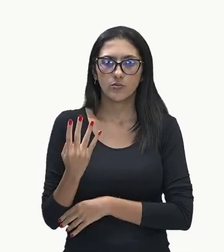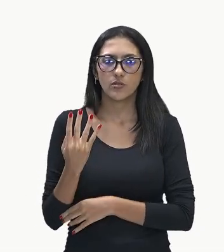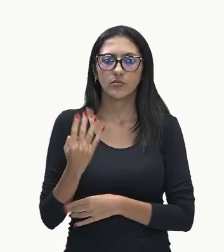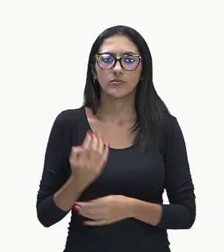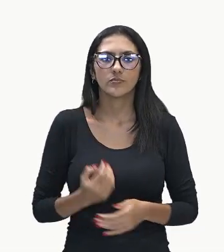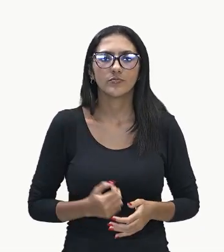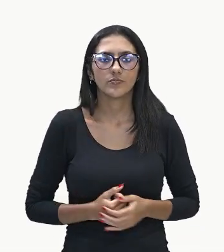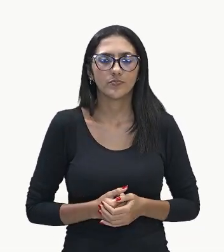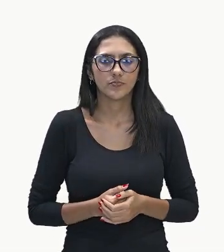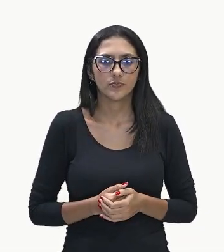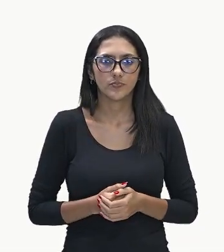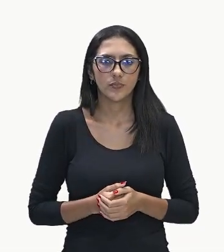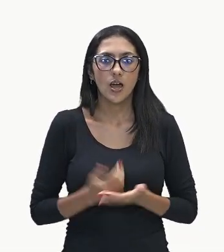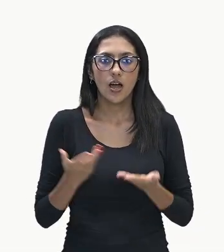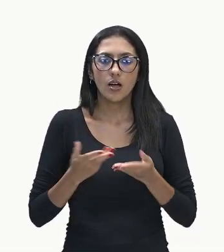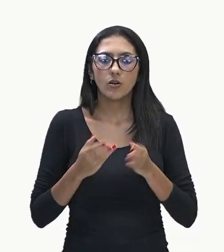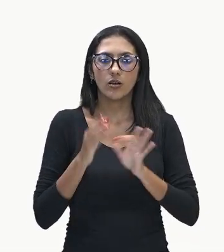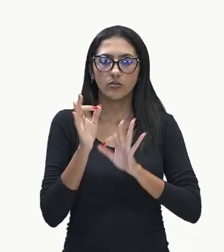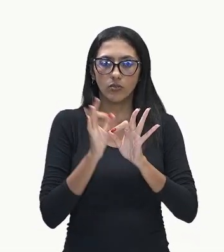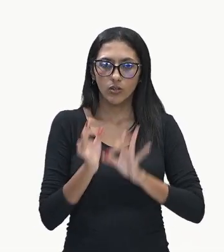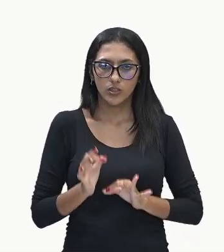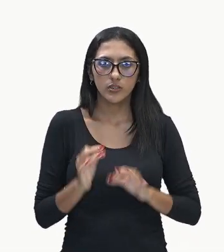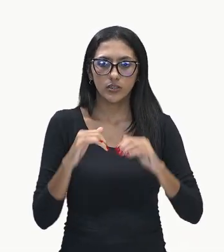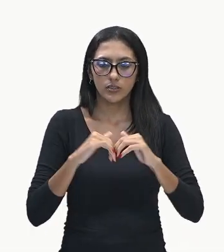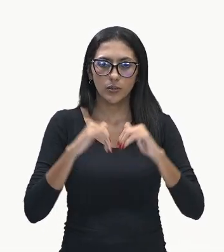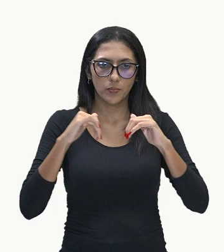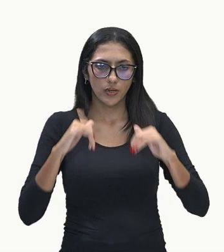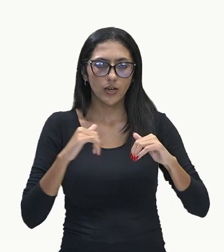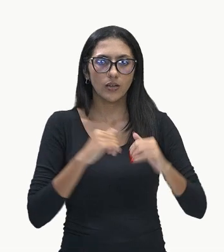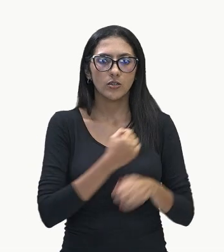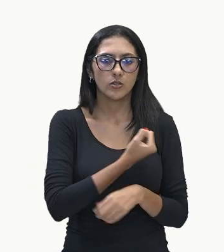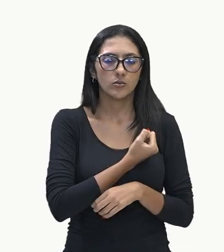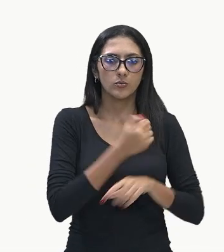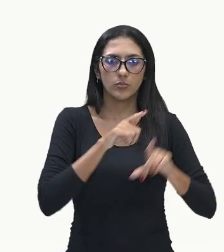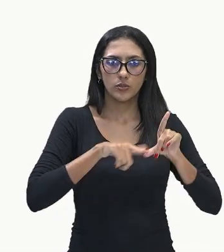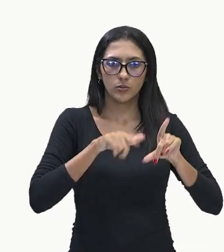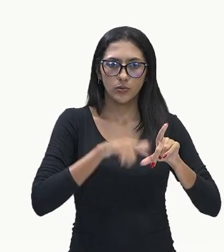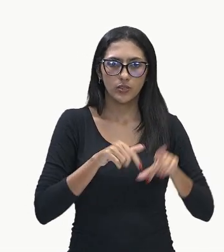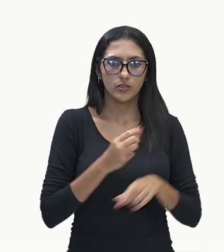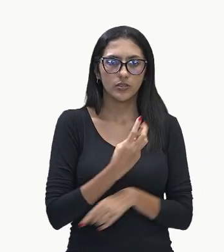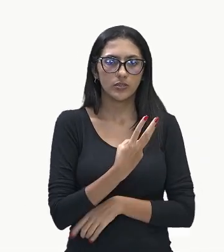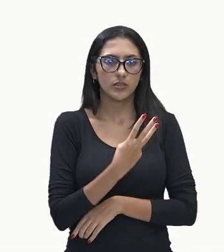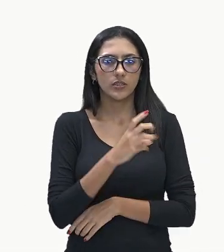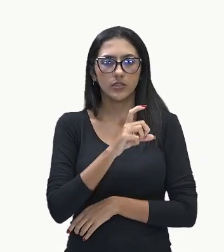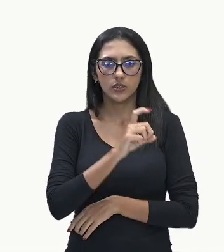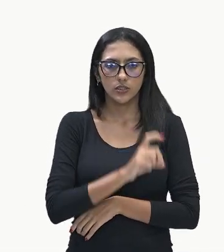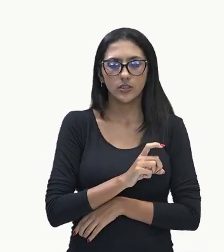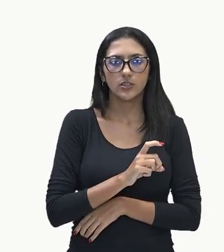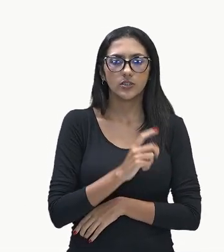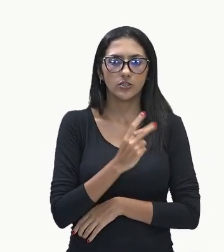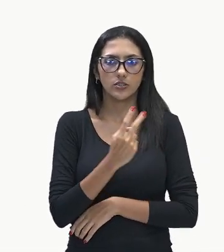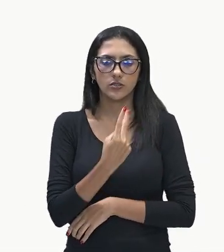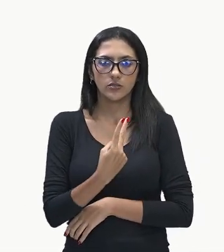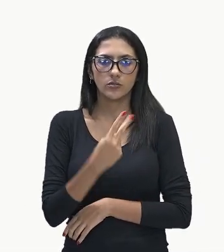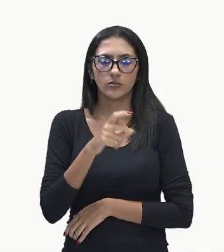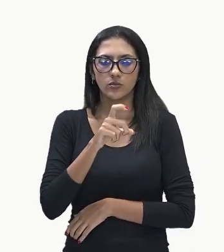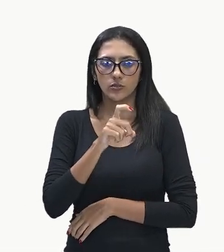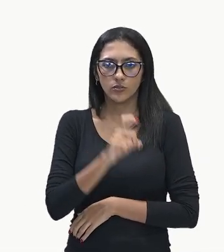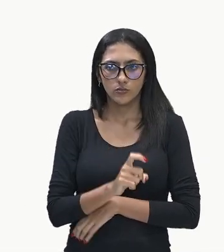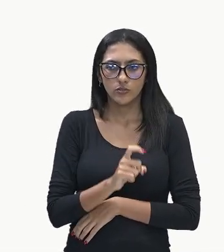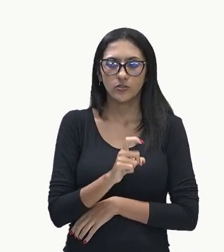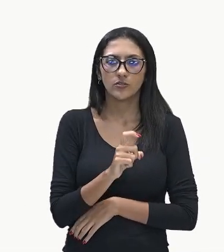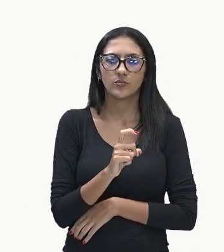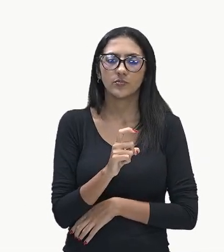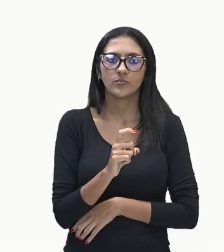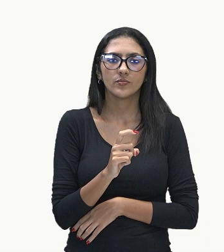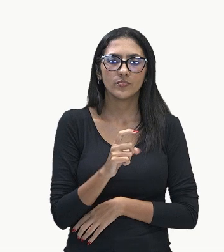separar quem tem incógnita de quem não tem. Então, 3x e 2x aí são semelhantes,